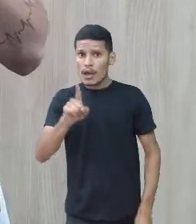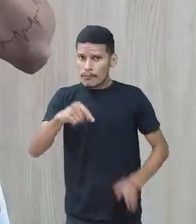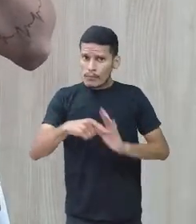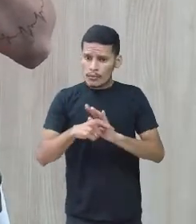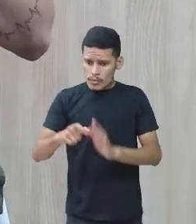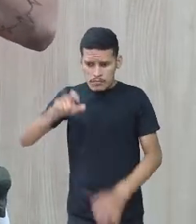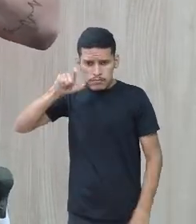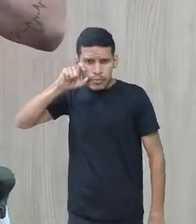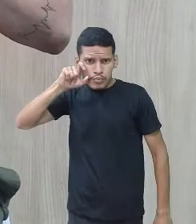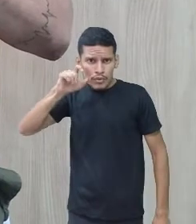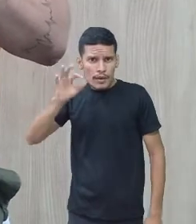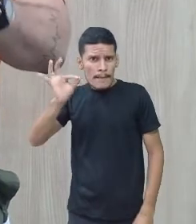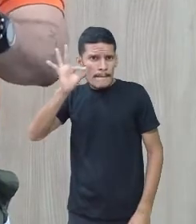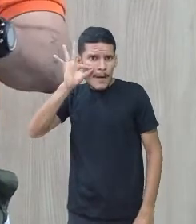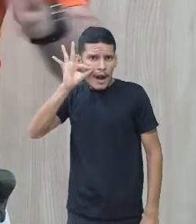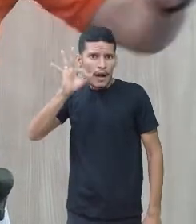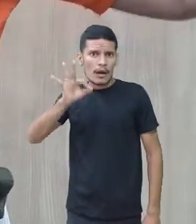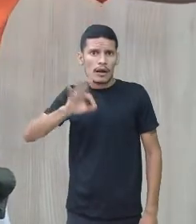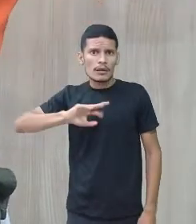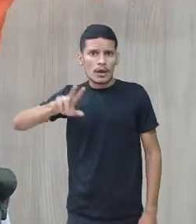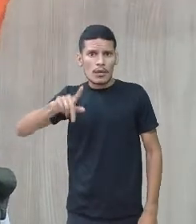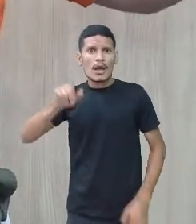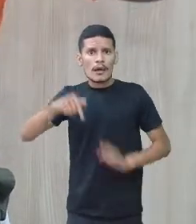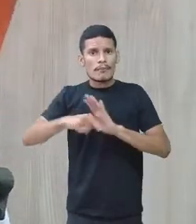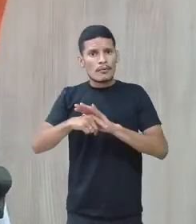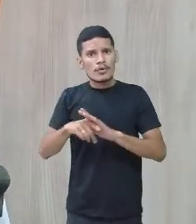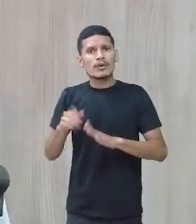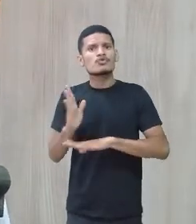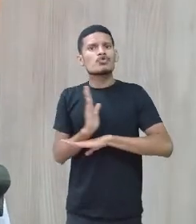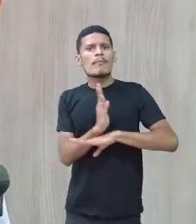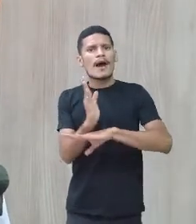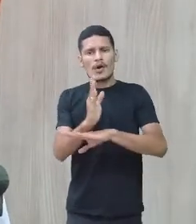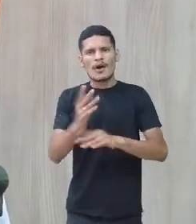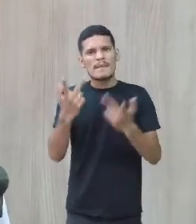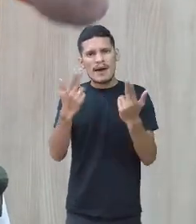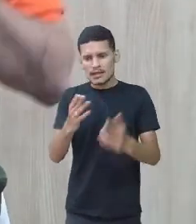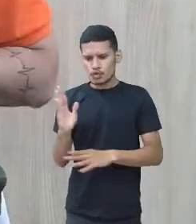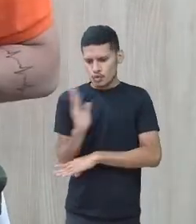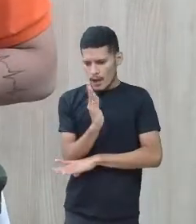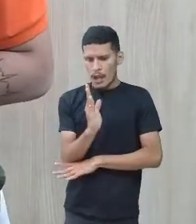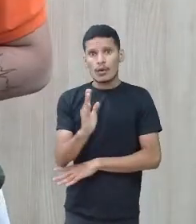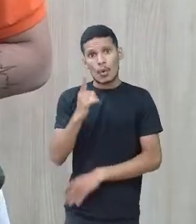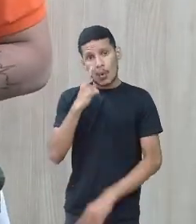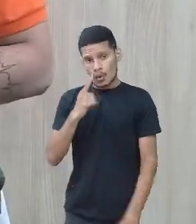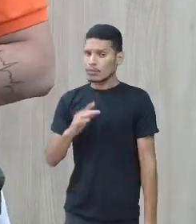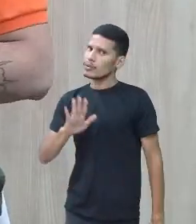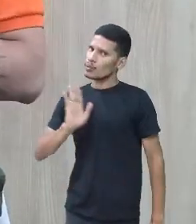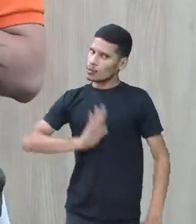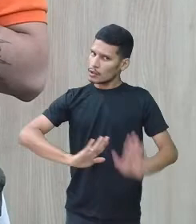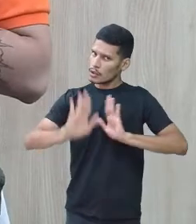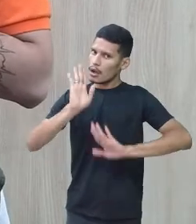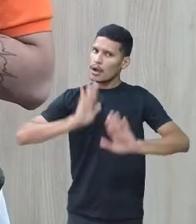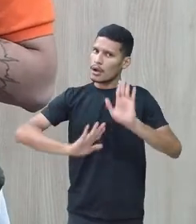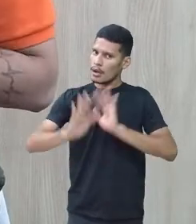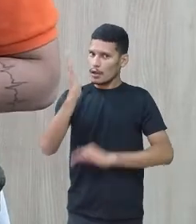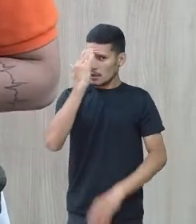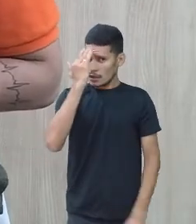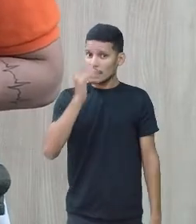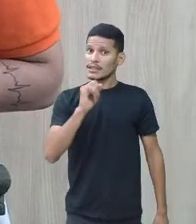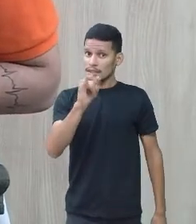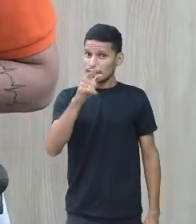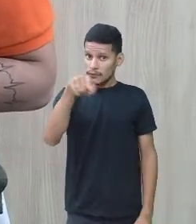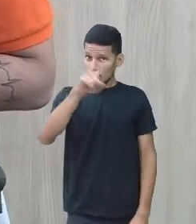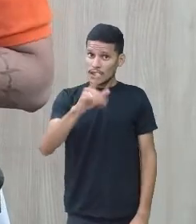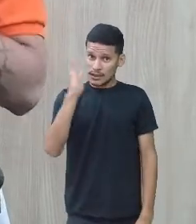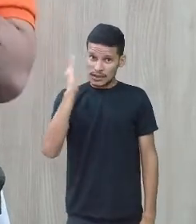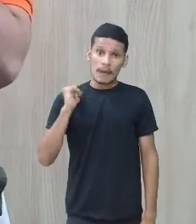espinhas grandonas, né? Não é nem espinha de piaba, é espinha de tubarão, que é desse tamanho aqui, ó. Então, cuidado, benção. Se tu sabe de alguém que